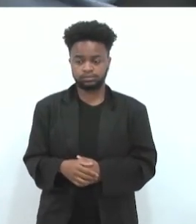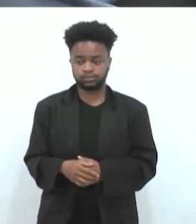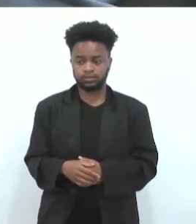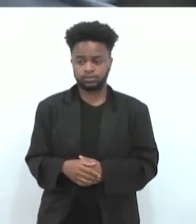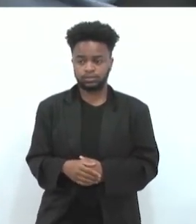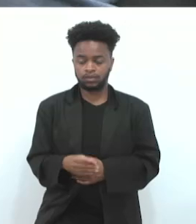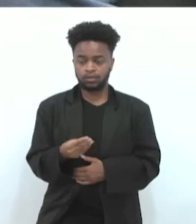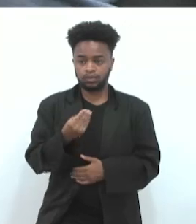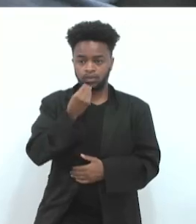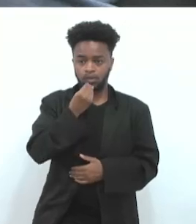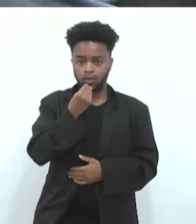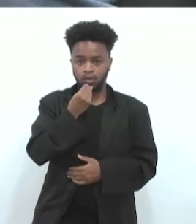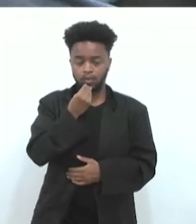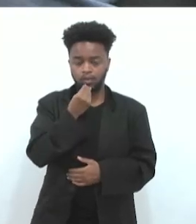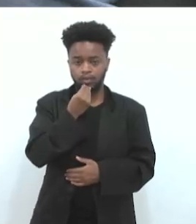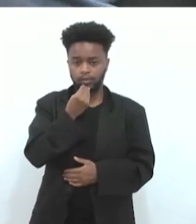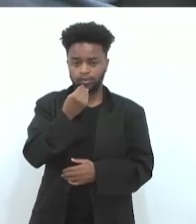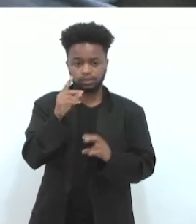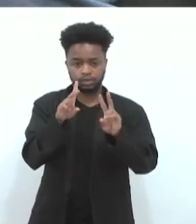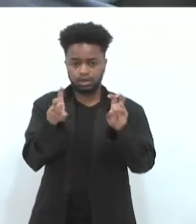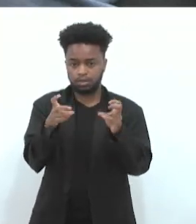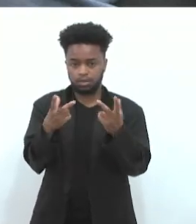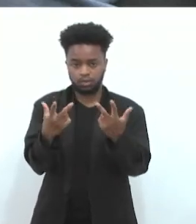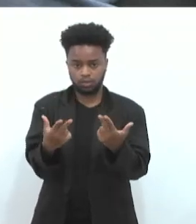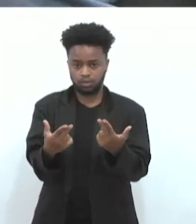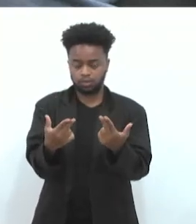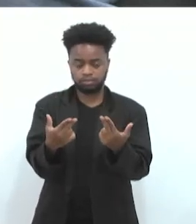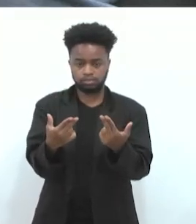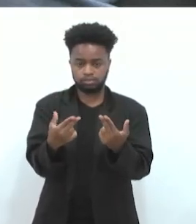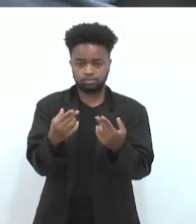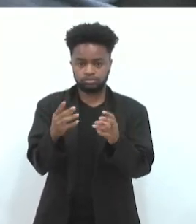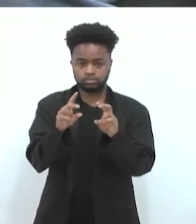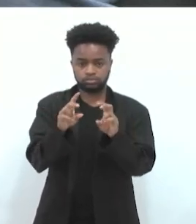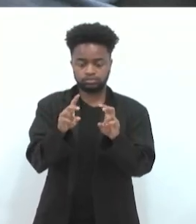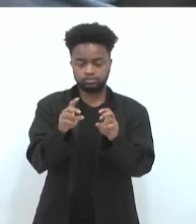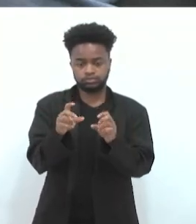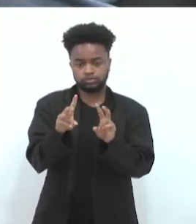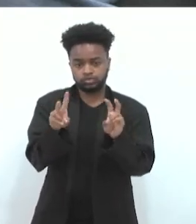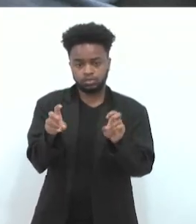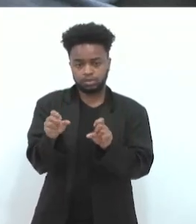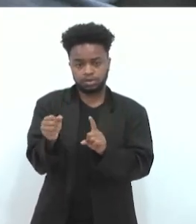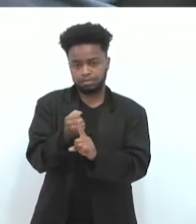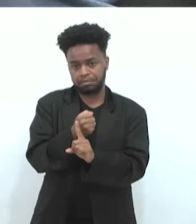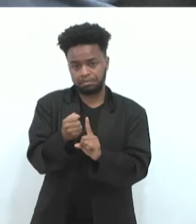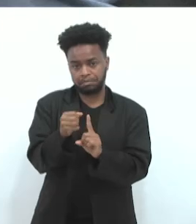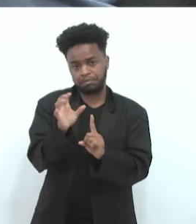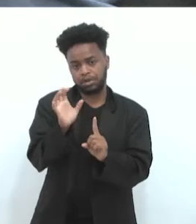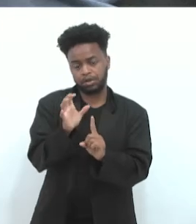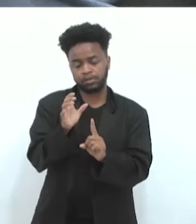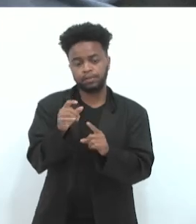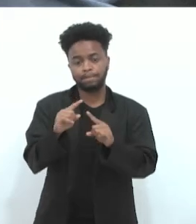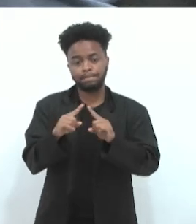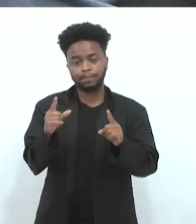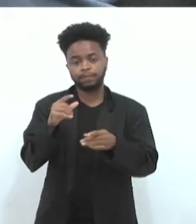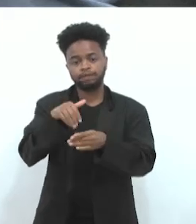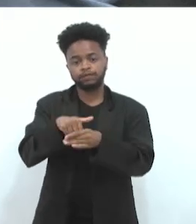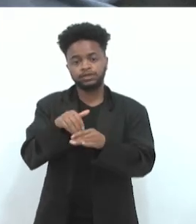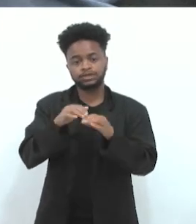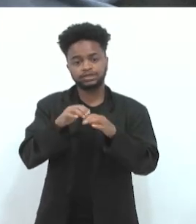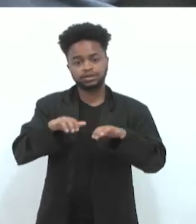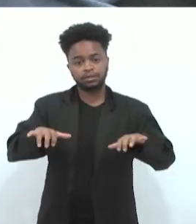claro que a mesma questão do impacto, mas o voto separado é porque tem um projeto de